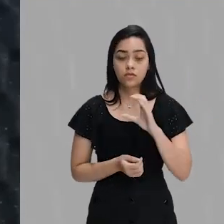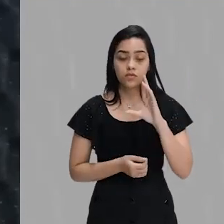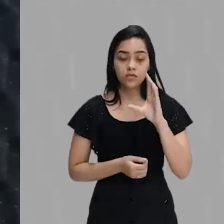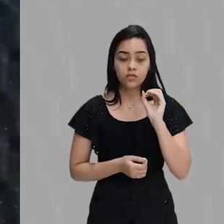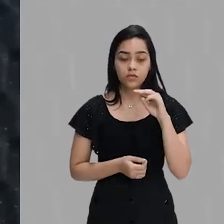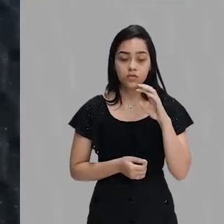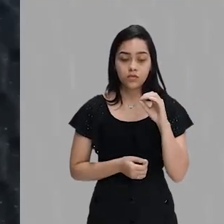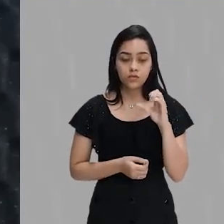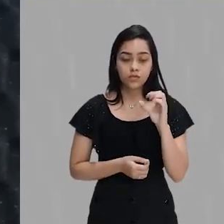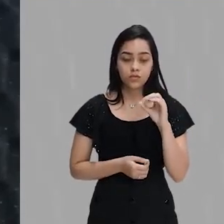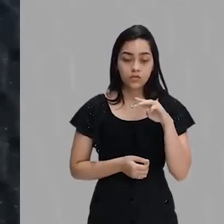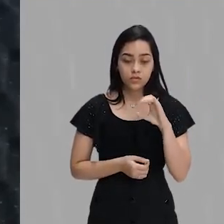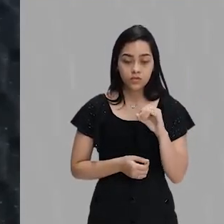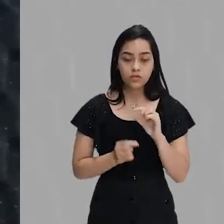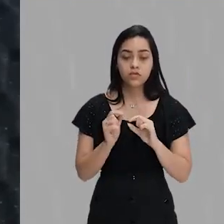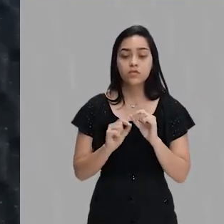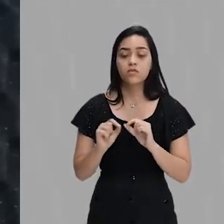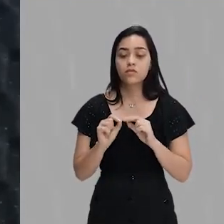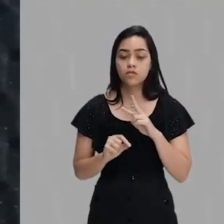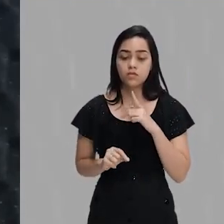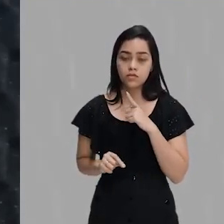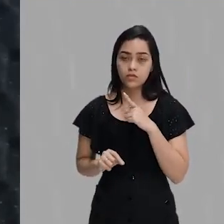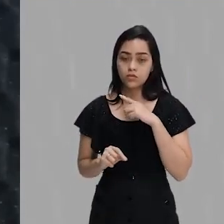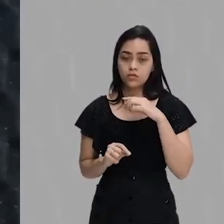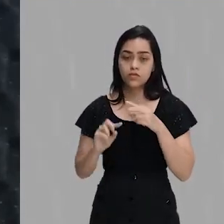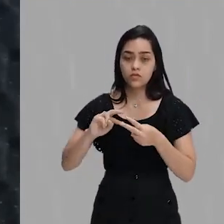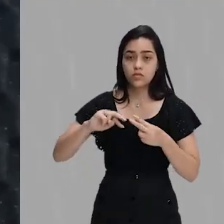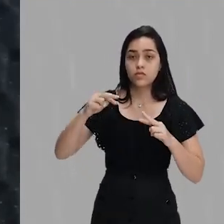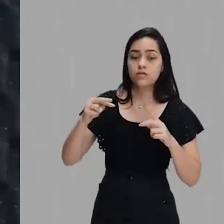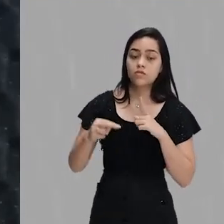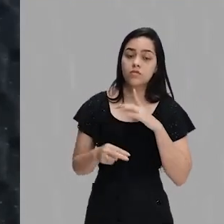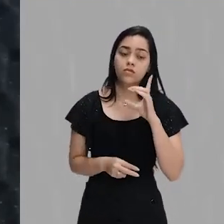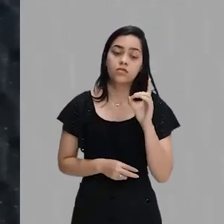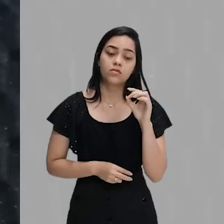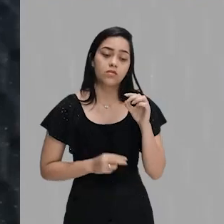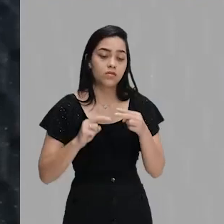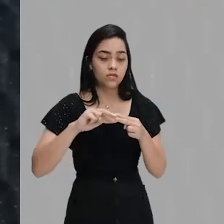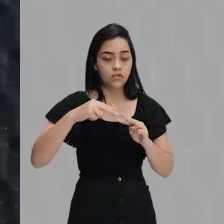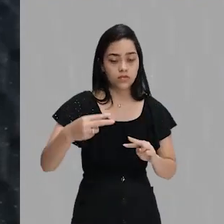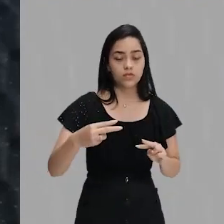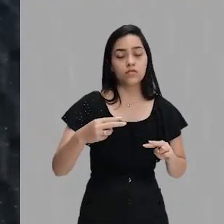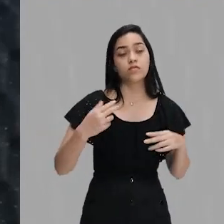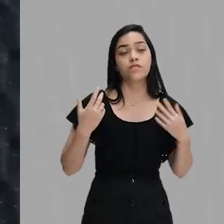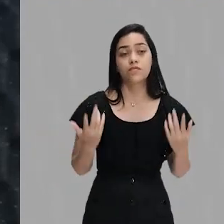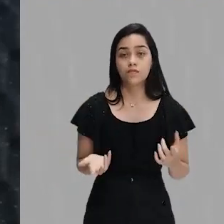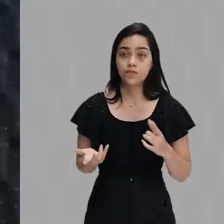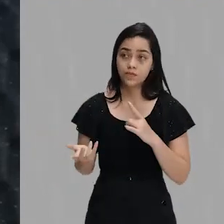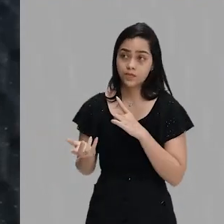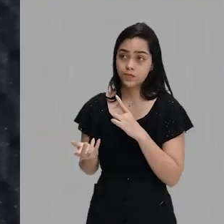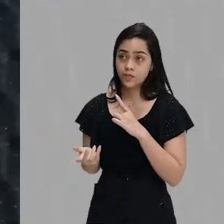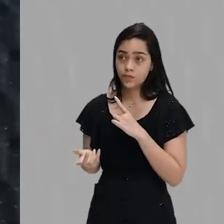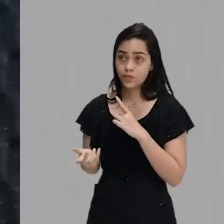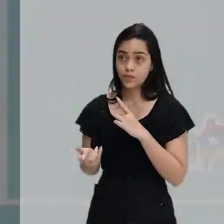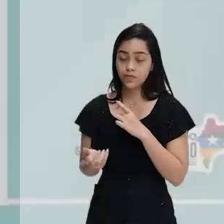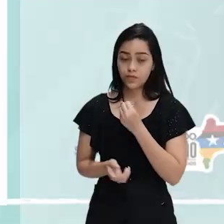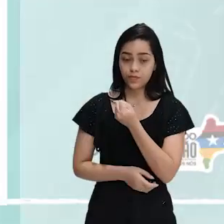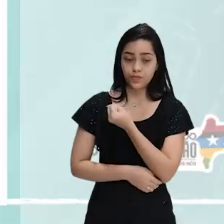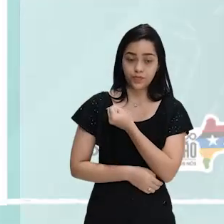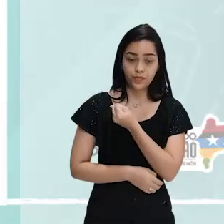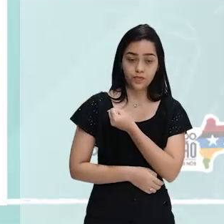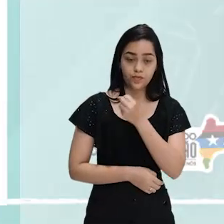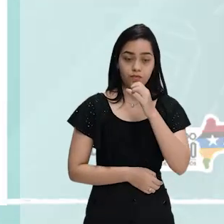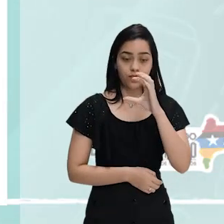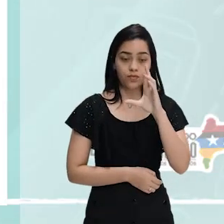cromossomo, ele é formado de molécula de DNA, ok? E no caso do número